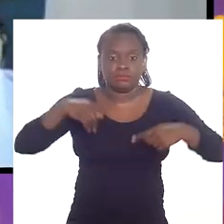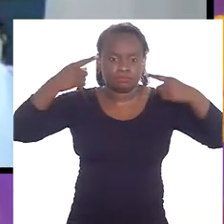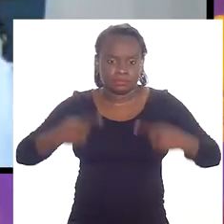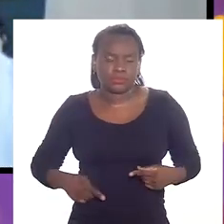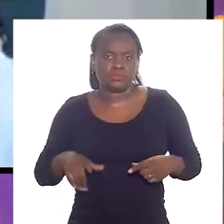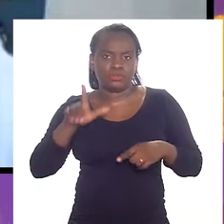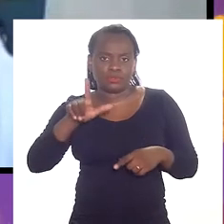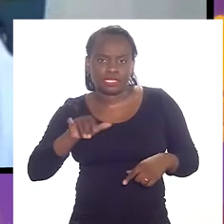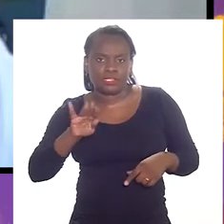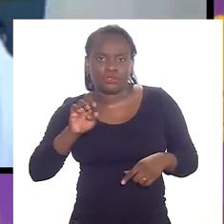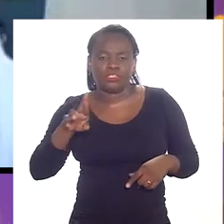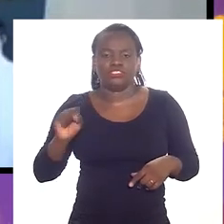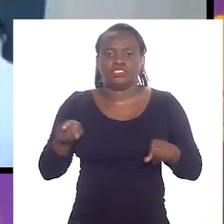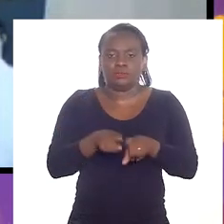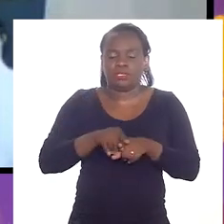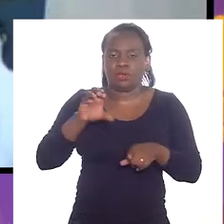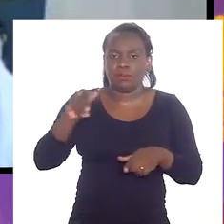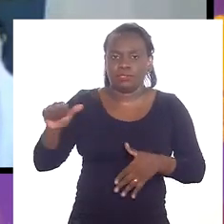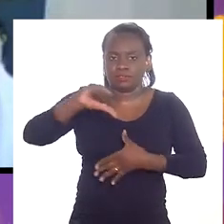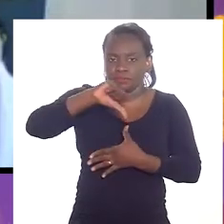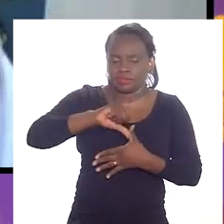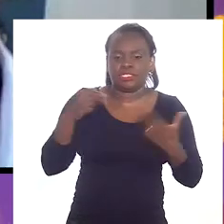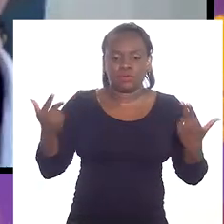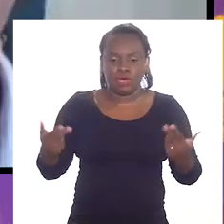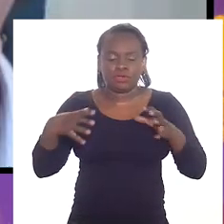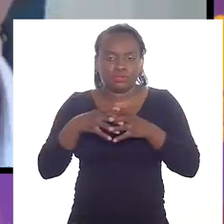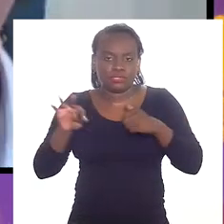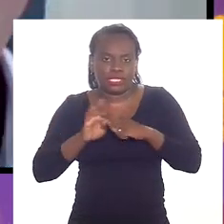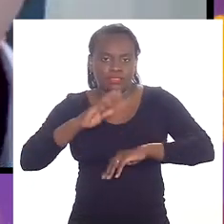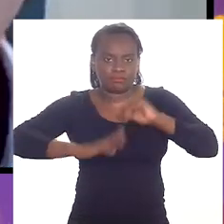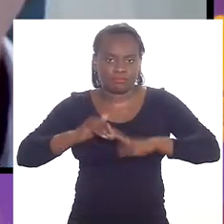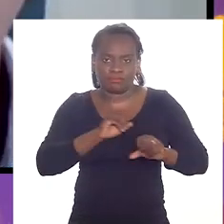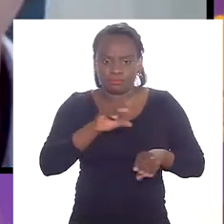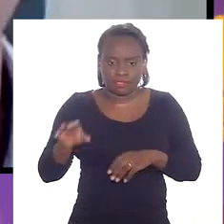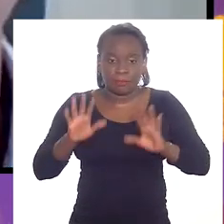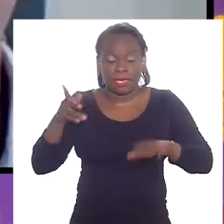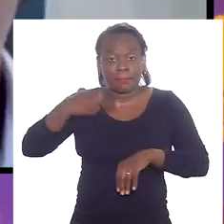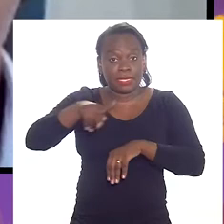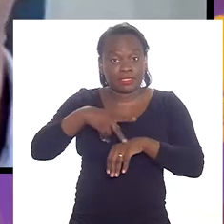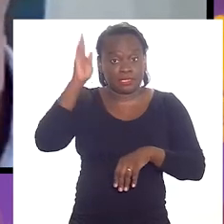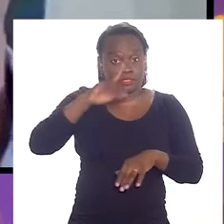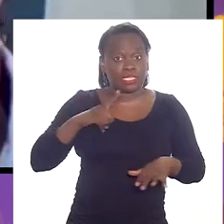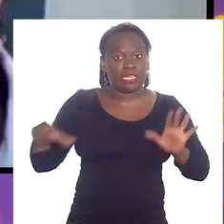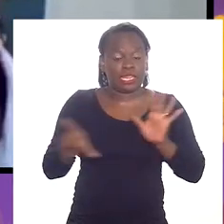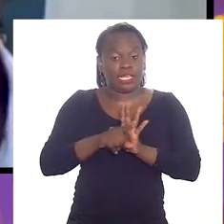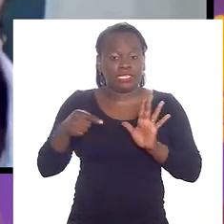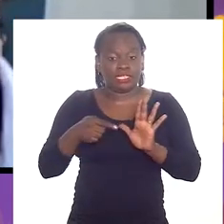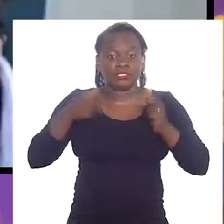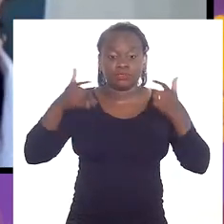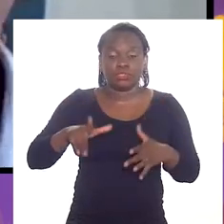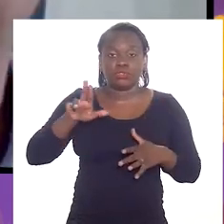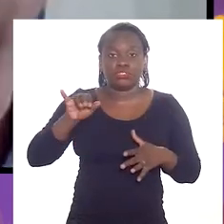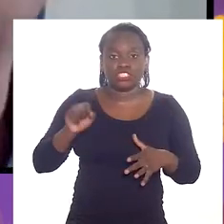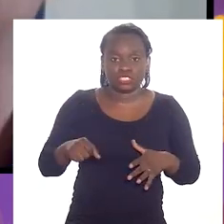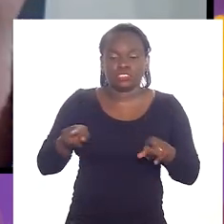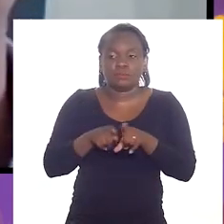também disputam a Libertadores e a Copa Sul-Americana do mesmo jeito, juntamente com os membros da comissão técnica. Mas nosso país tem uma lei,